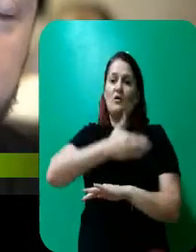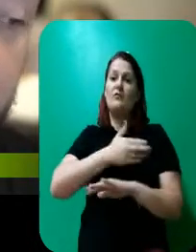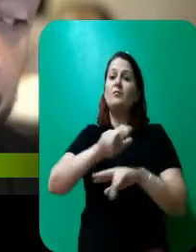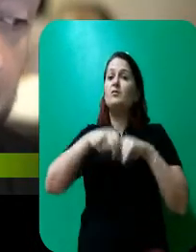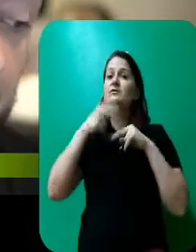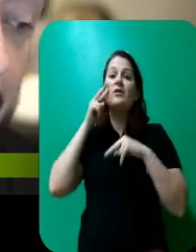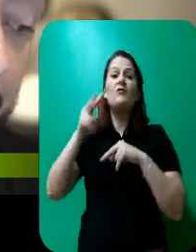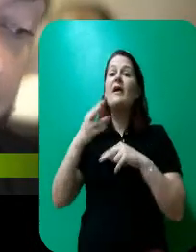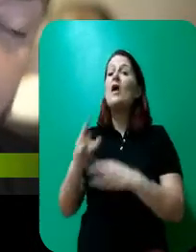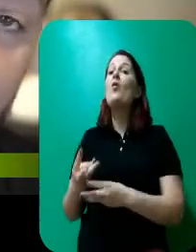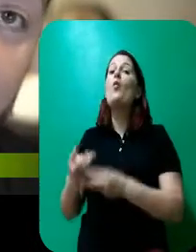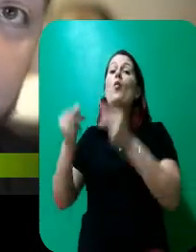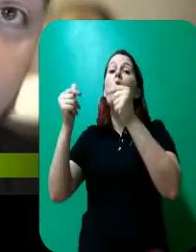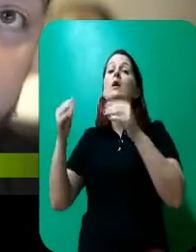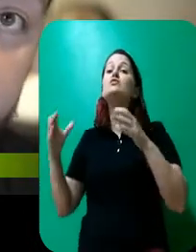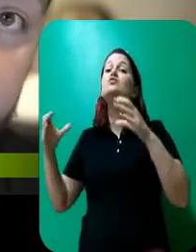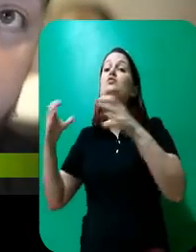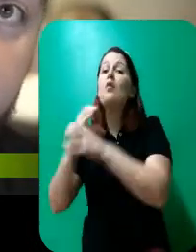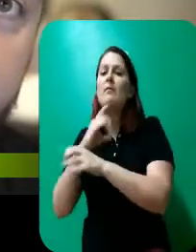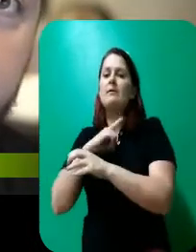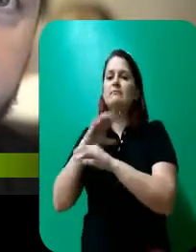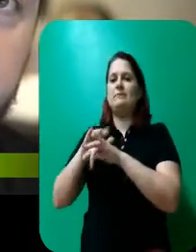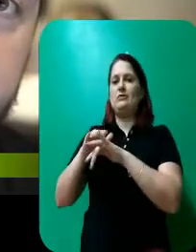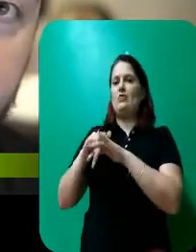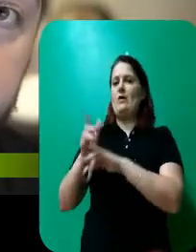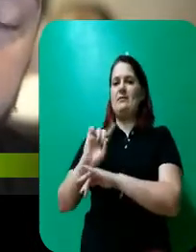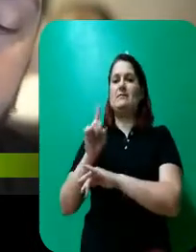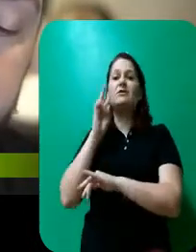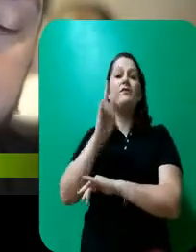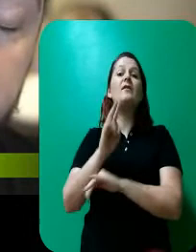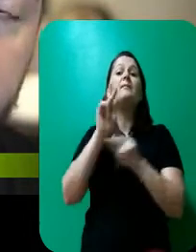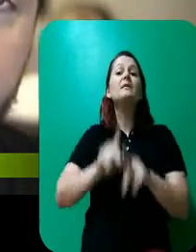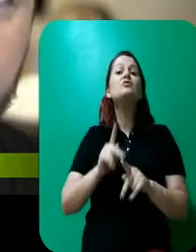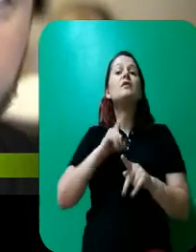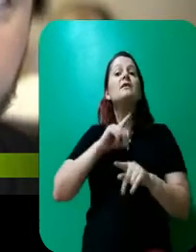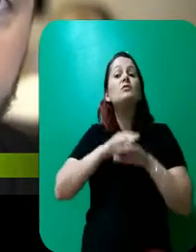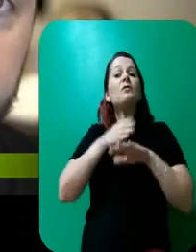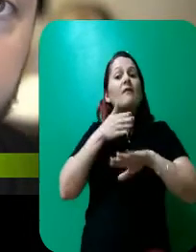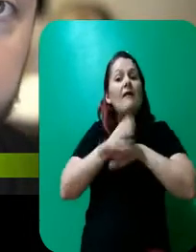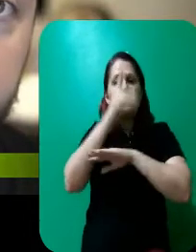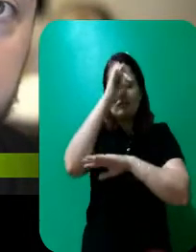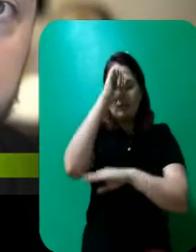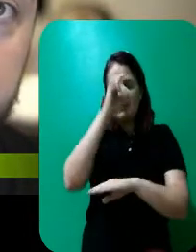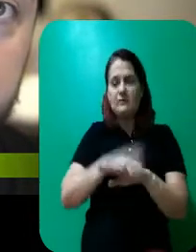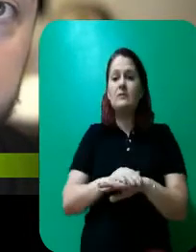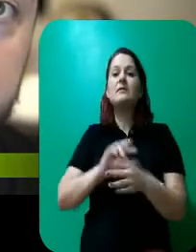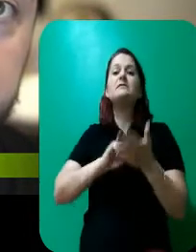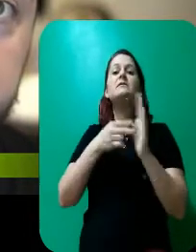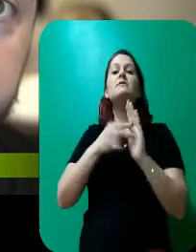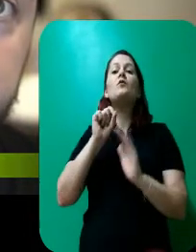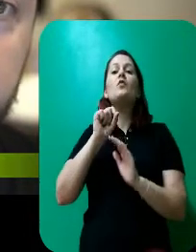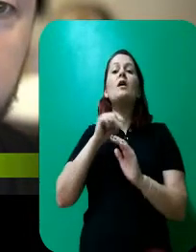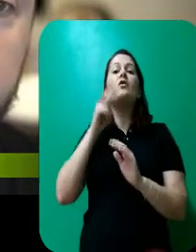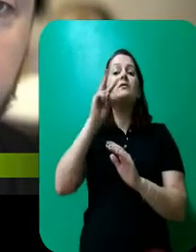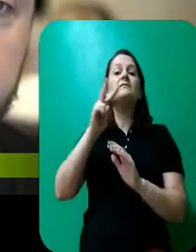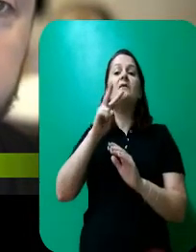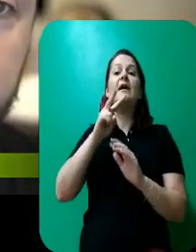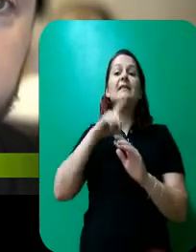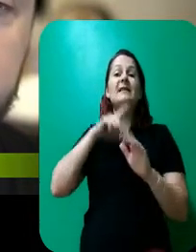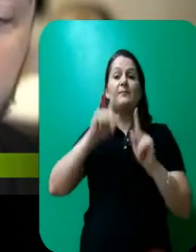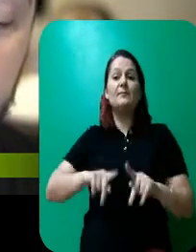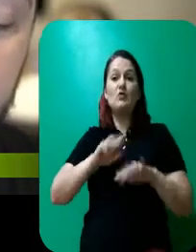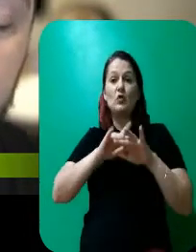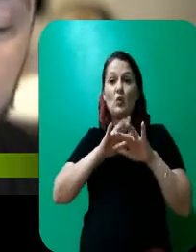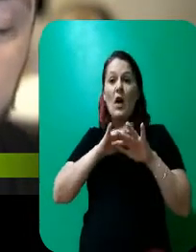para o passado, para quem se infectou lá atrás e ainda não desenvolveu sintomas e ainda não desenvolveu as complicações. Então a gente